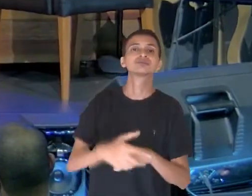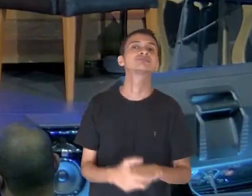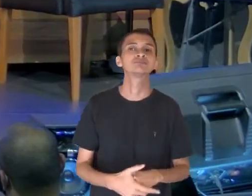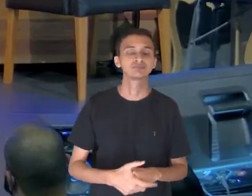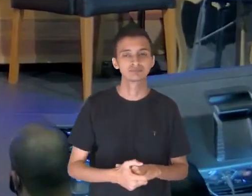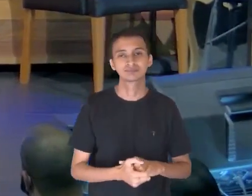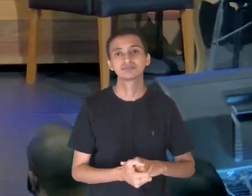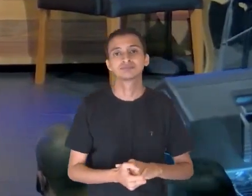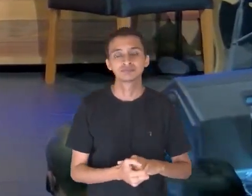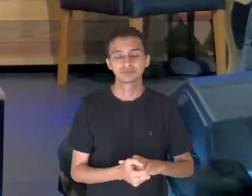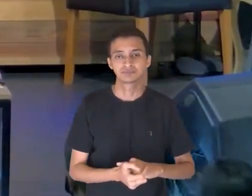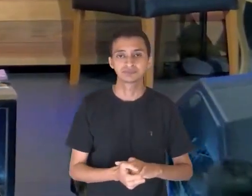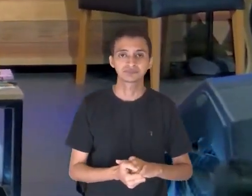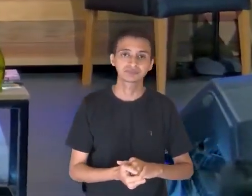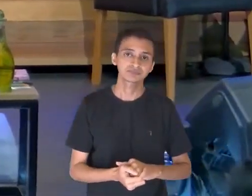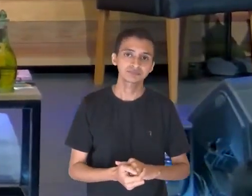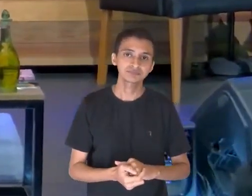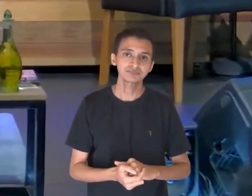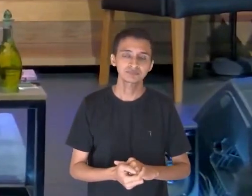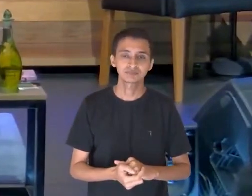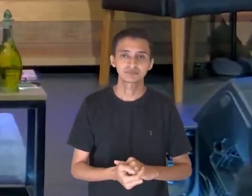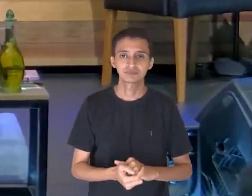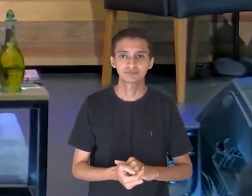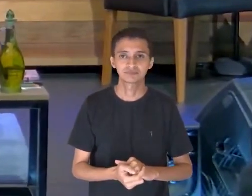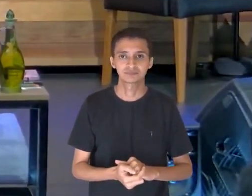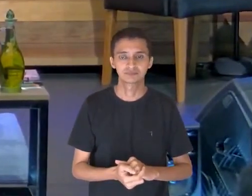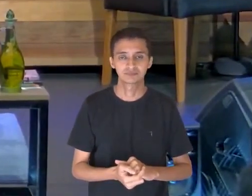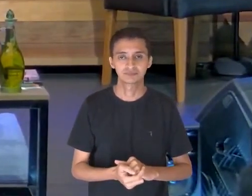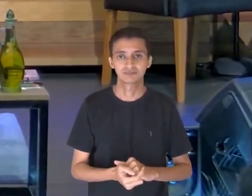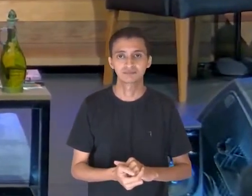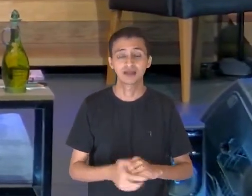assim, eu faço tudo para conseguir o que eu quero, faço tudo.